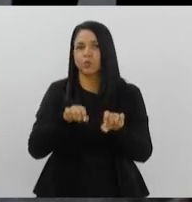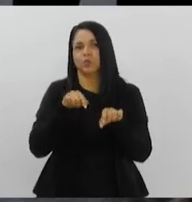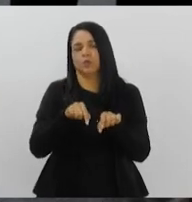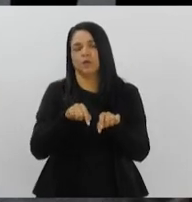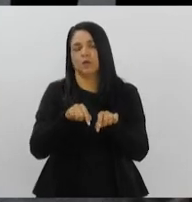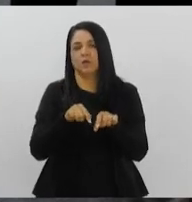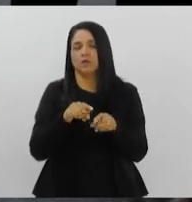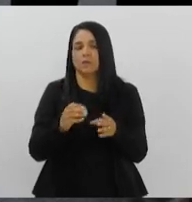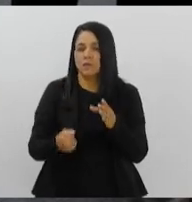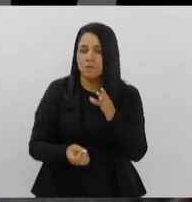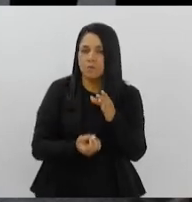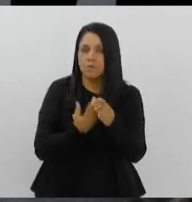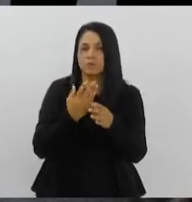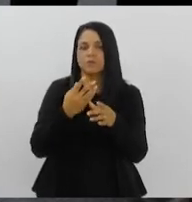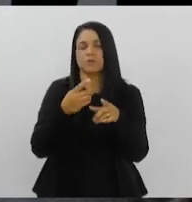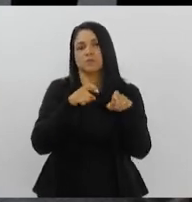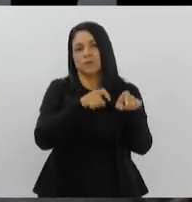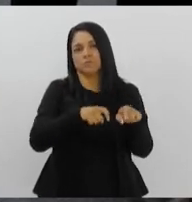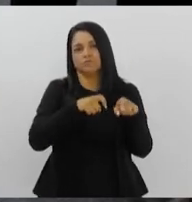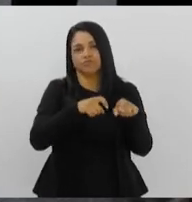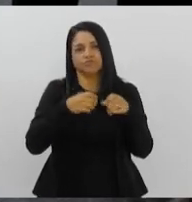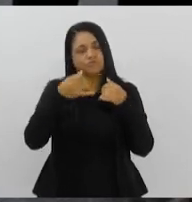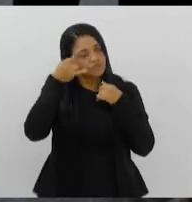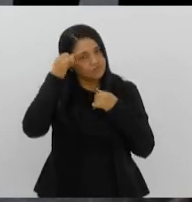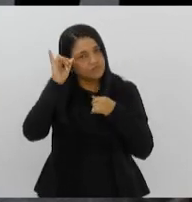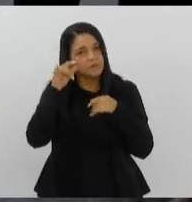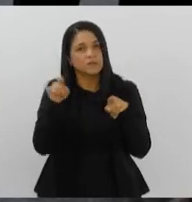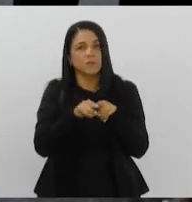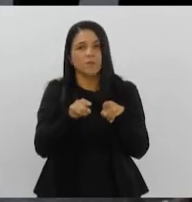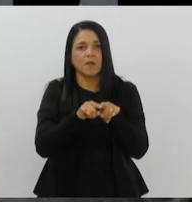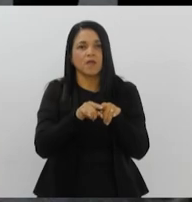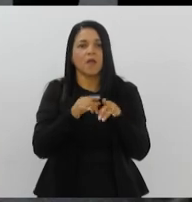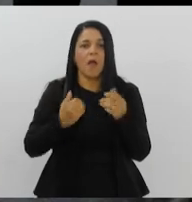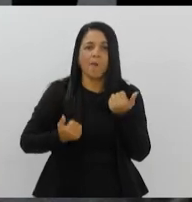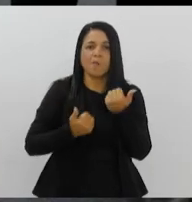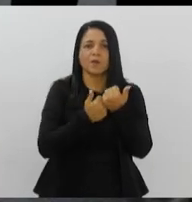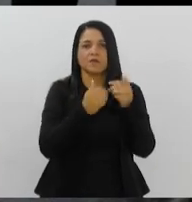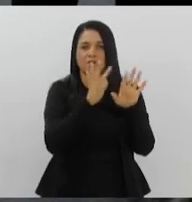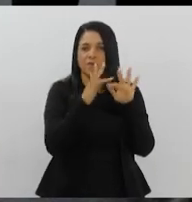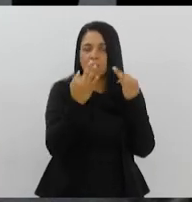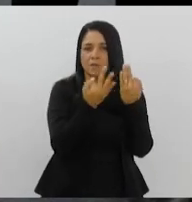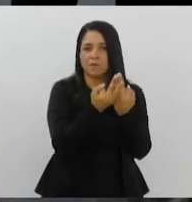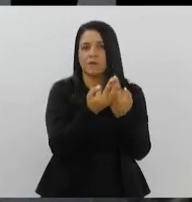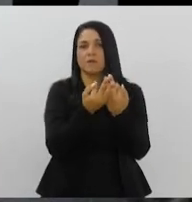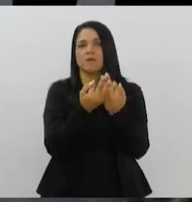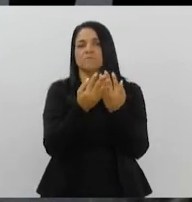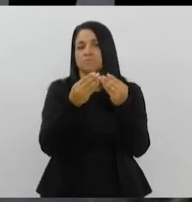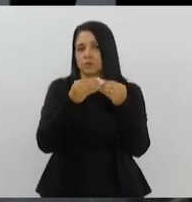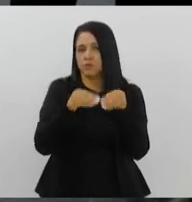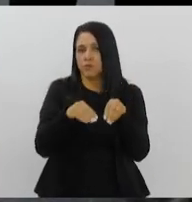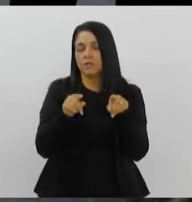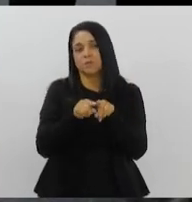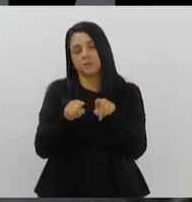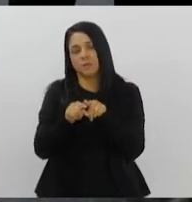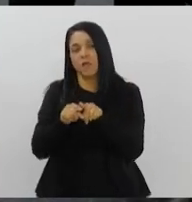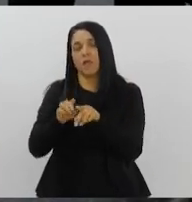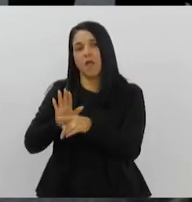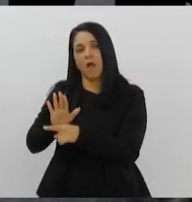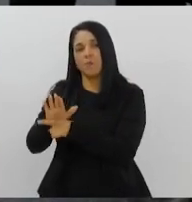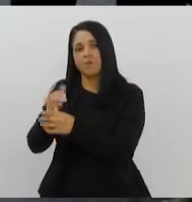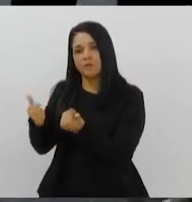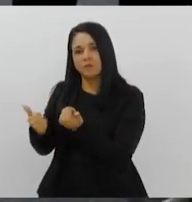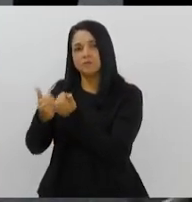também na produção agropecuária, né? Apoiando tanto as famílias diretamente atingidas, mas também toda